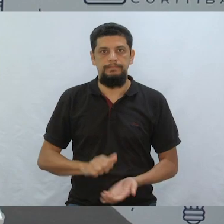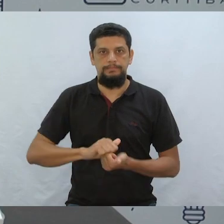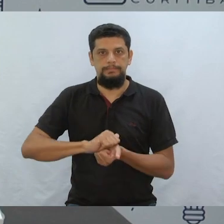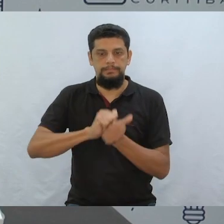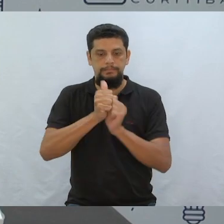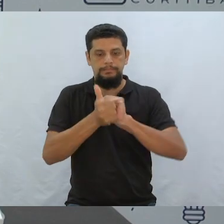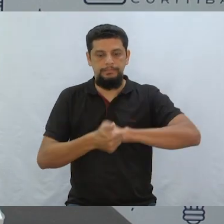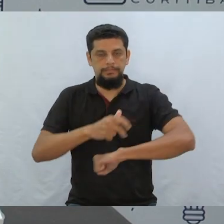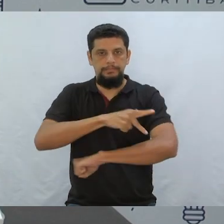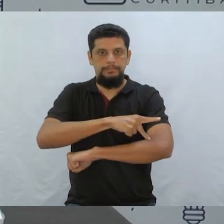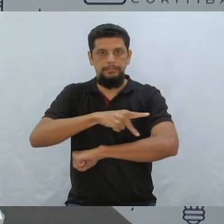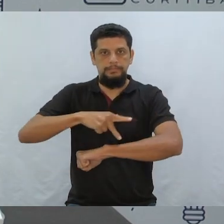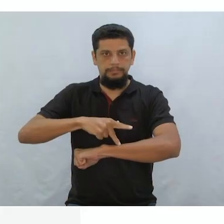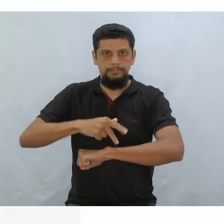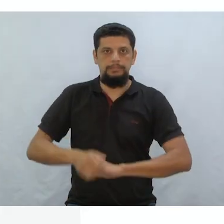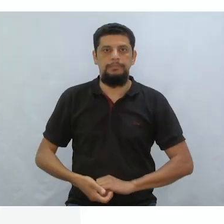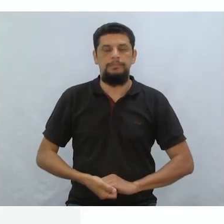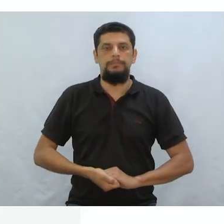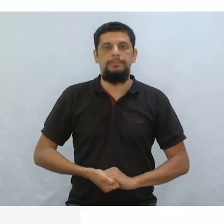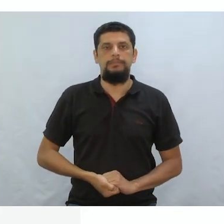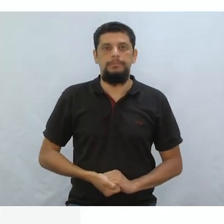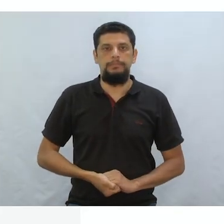De adequação pedagógica.